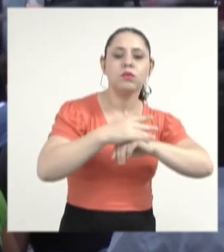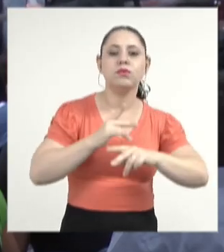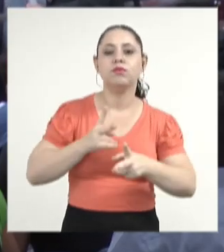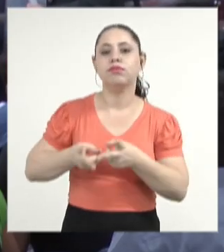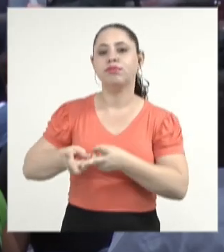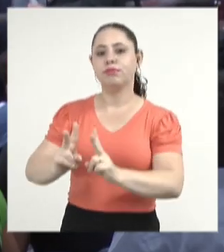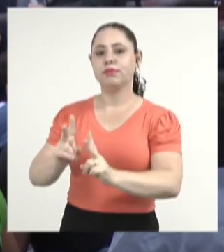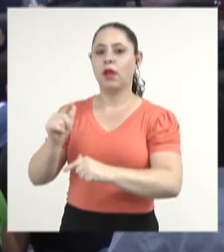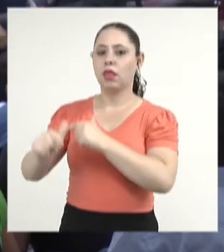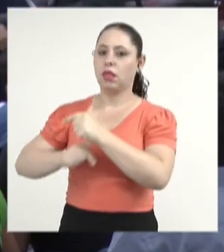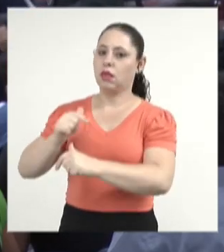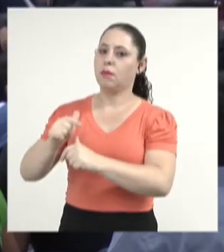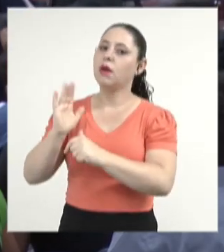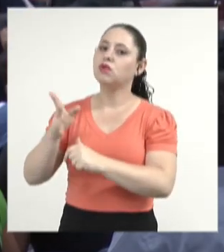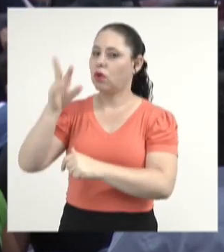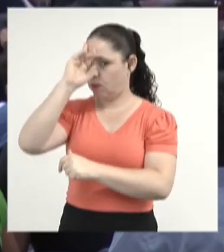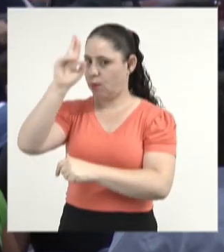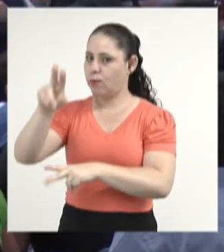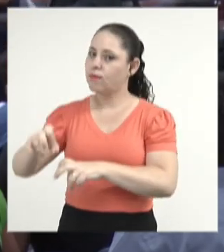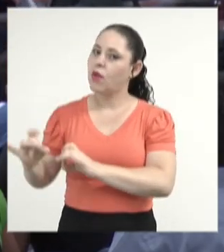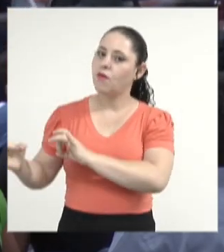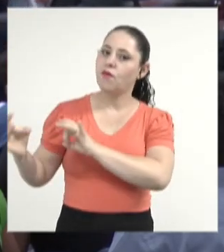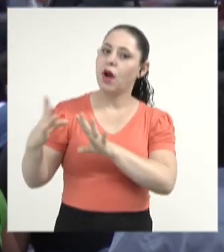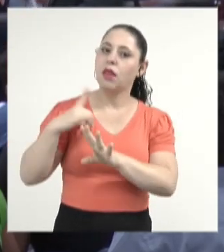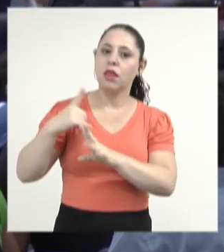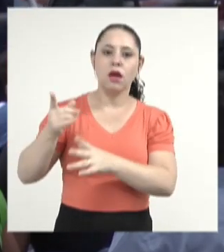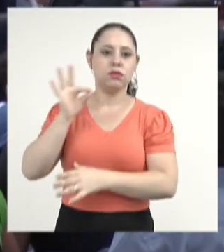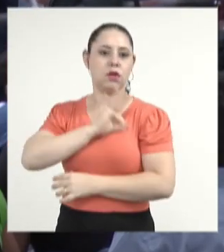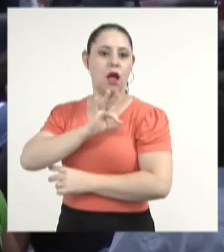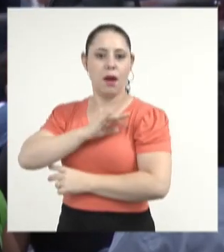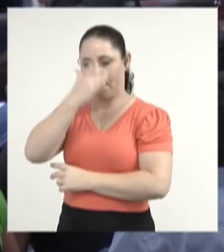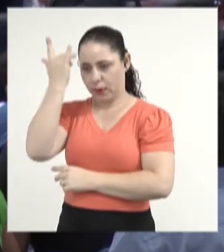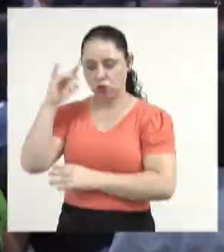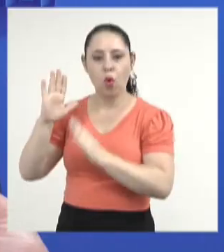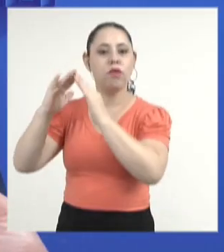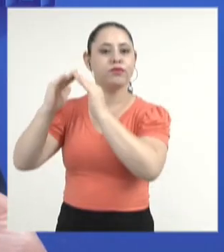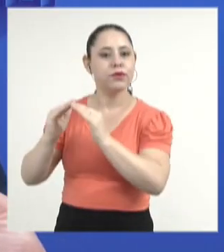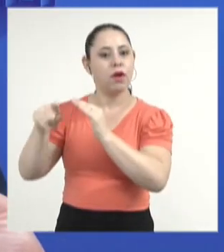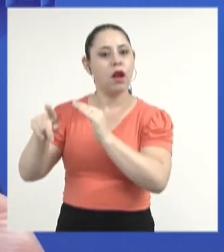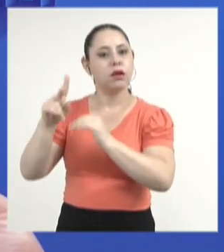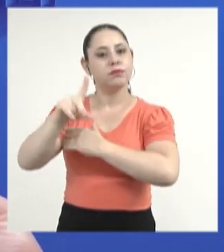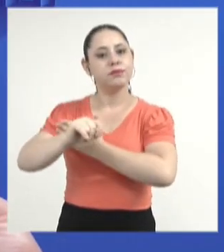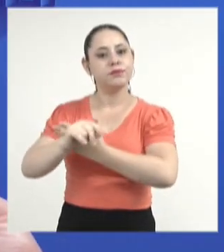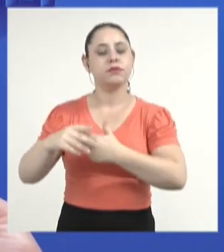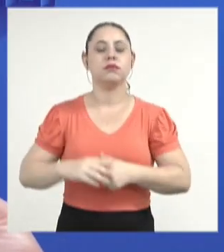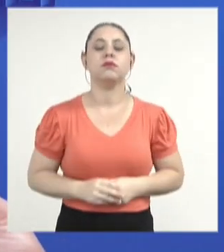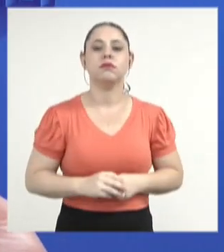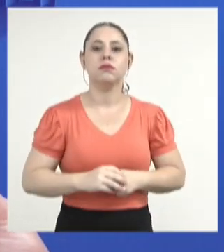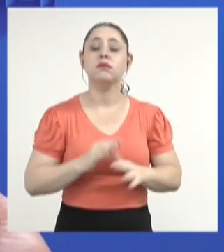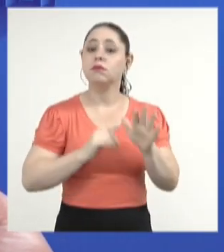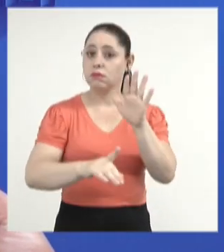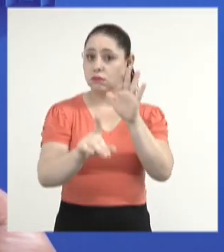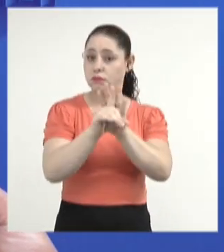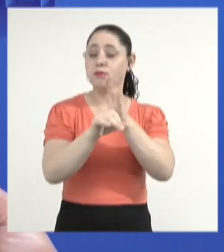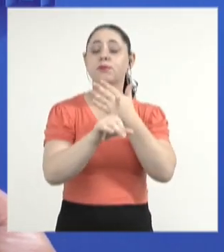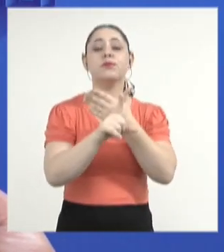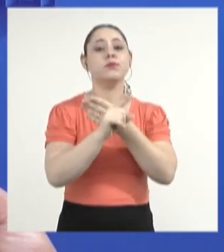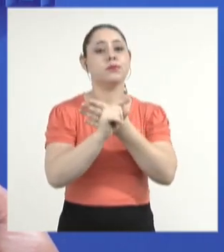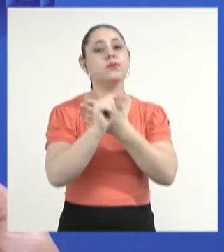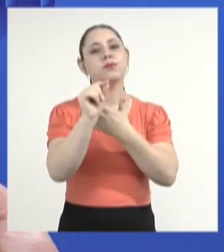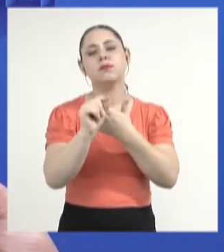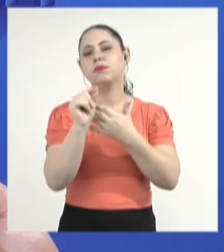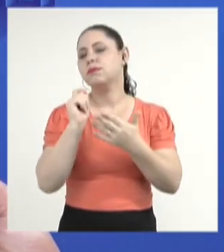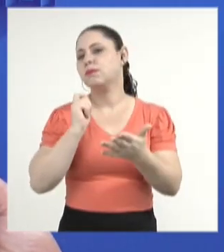manutenção das atividades produtivas já existentes, garantindo renda para quem vive no Pantanal. a lei do Pantanal, ela